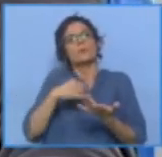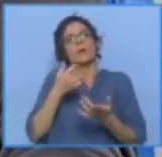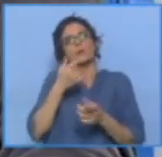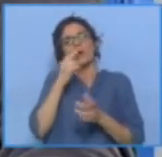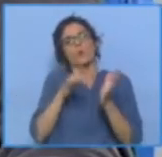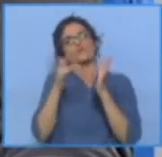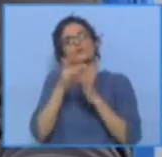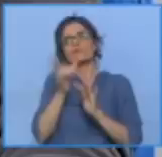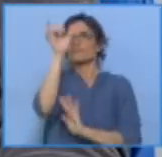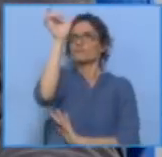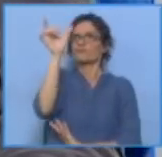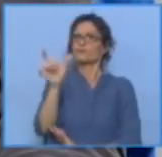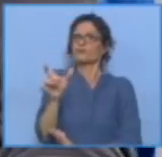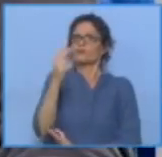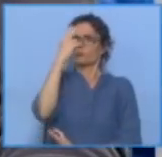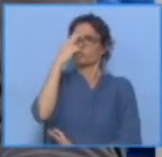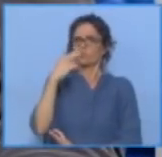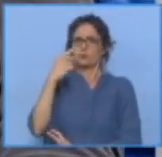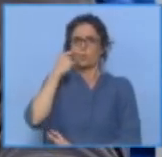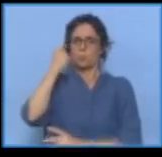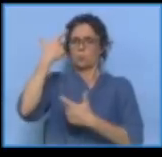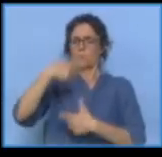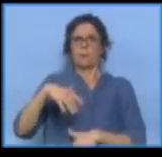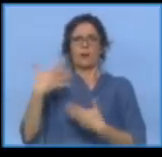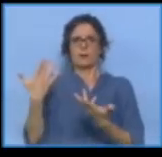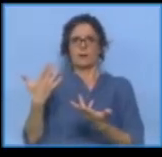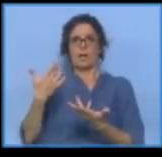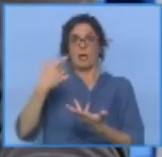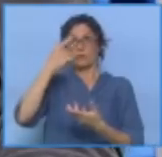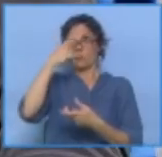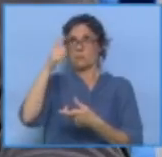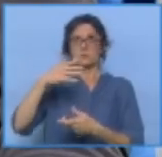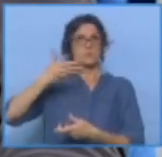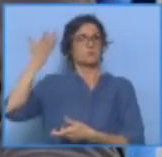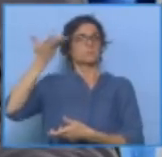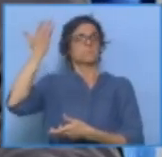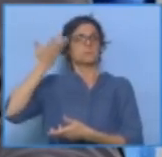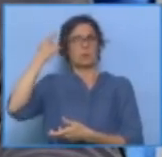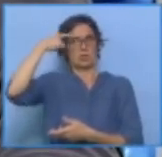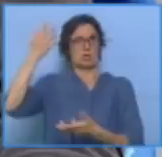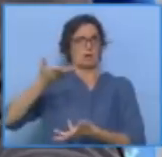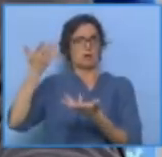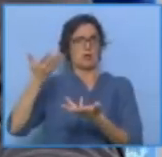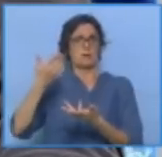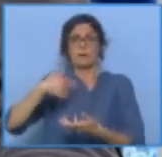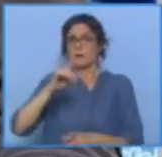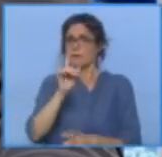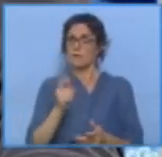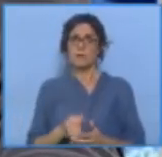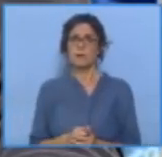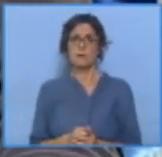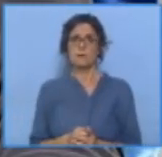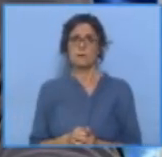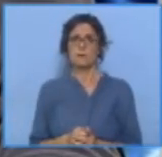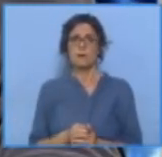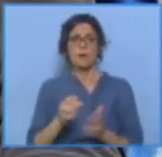o elogiamos apenas por ter sido uma grande pessoa com grandes ideias. Não, para nós, ele é mesmo o Filho de Deus